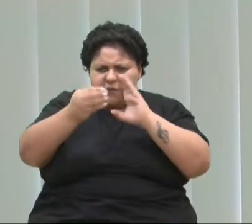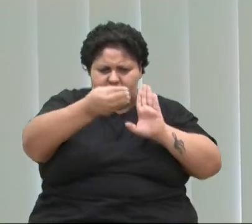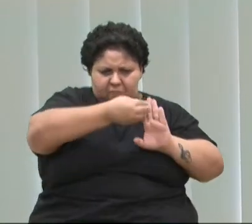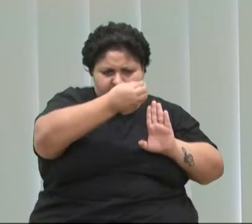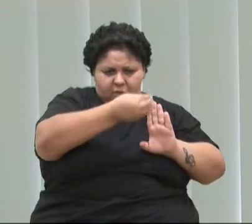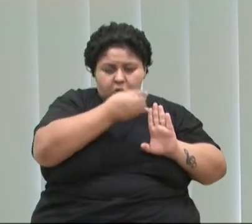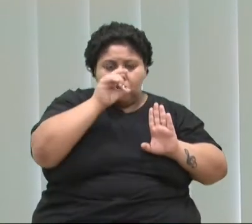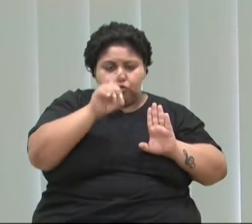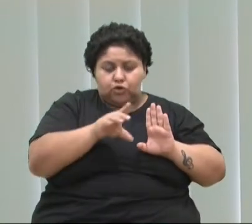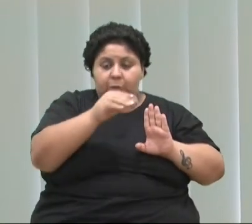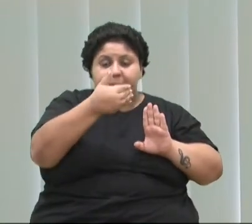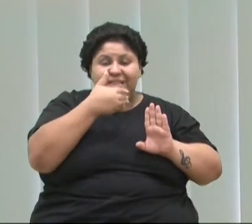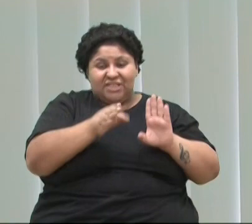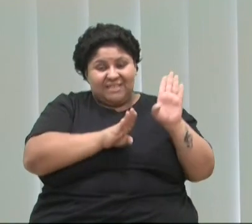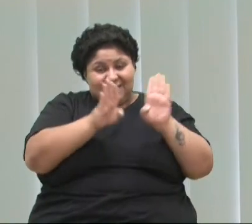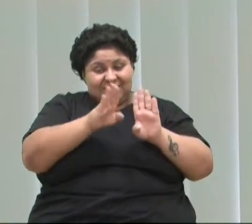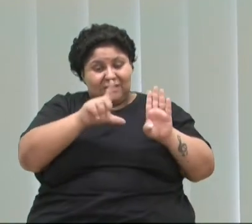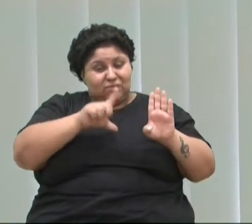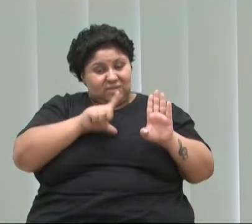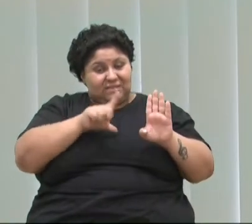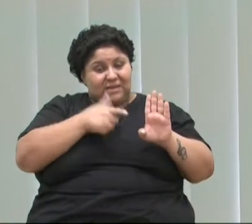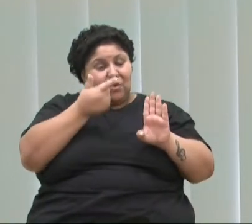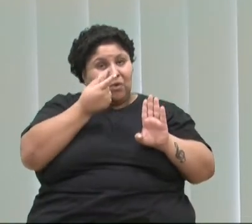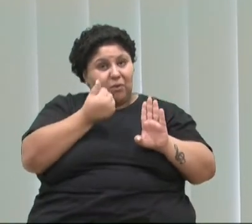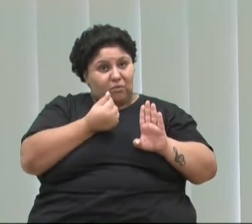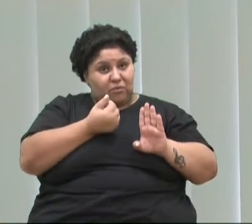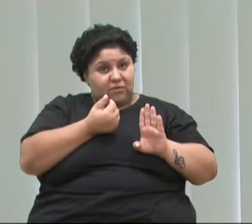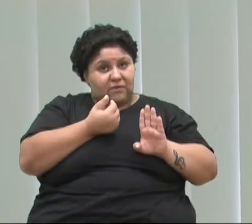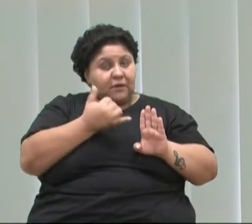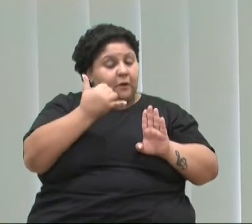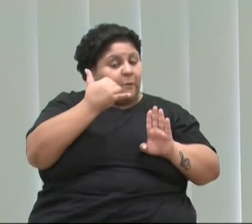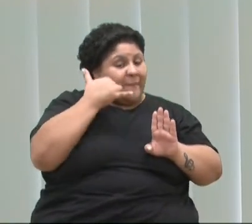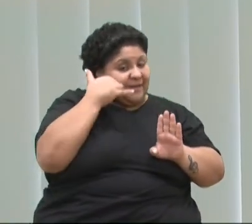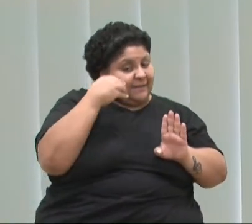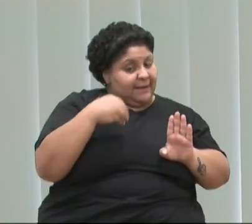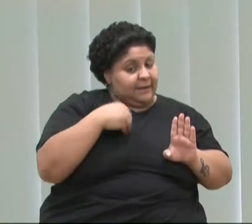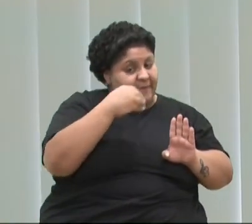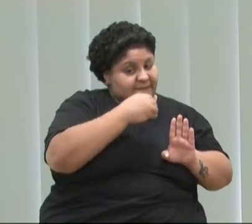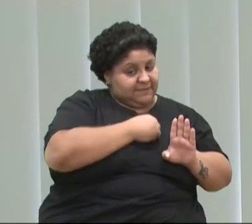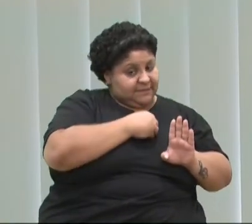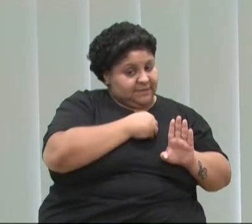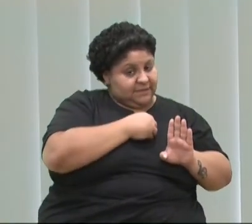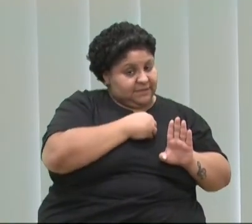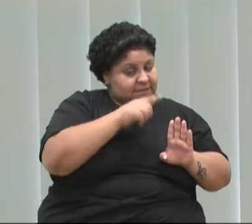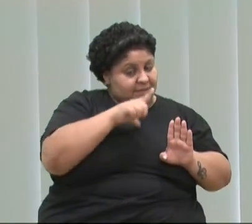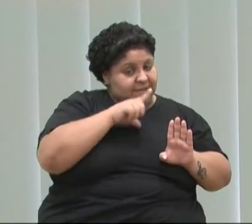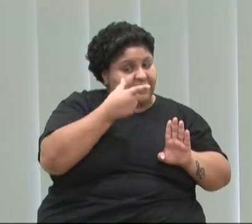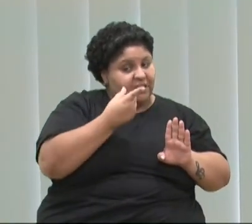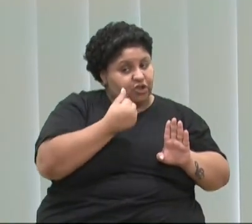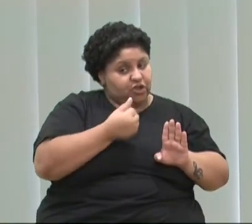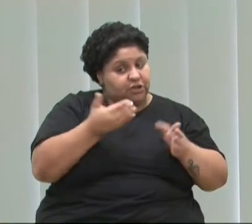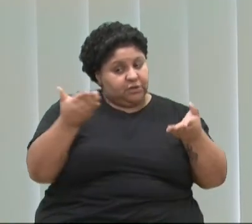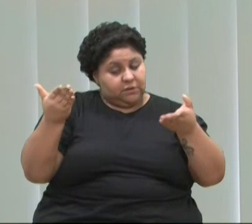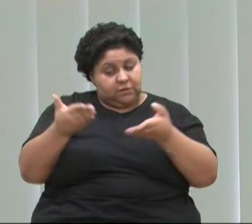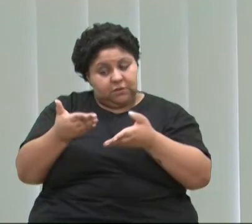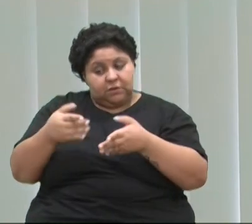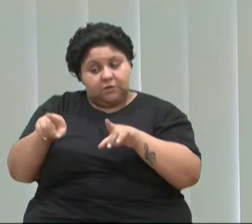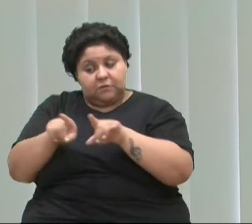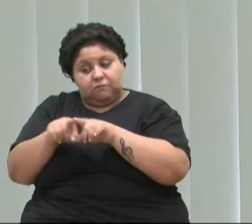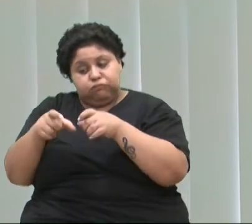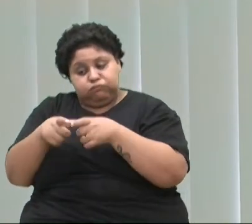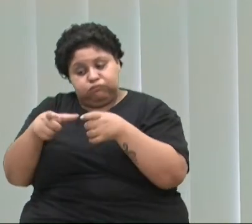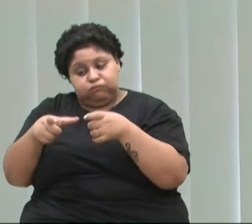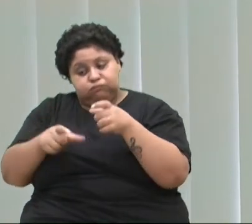se tem o recurso. A gente já separou o recurso tanto para a telemedicina quanto para ampliação de